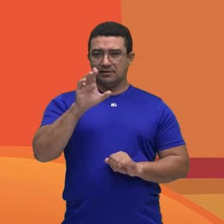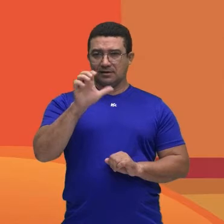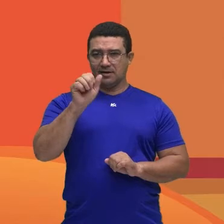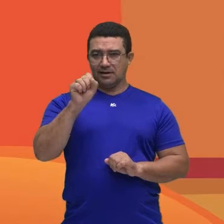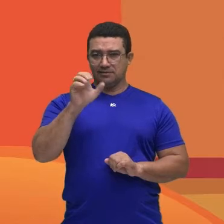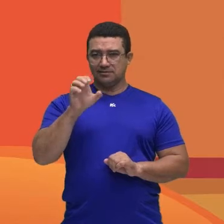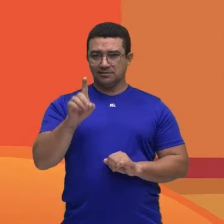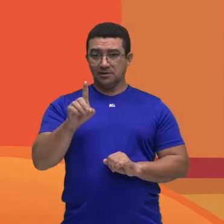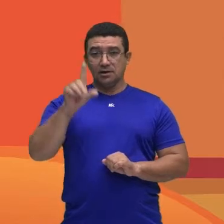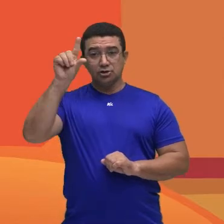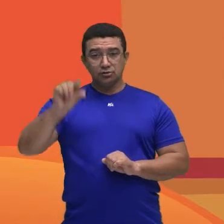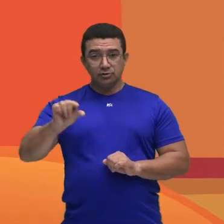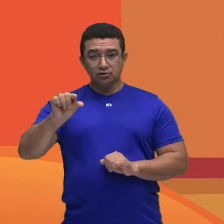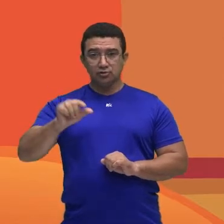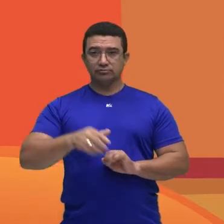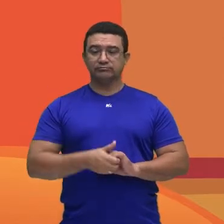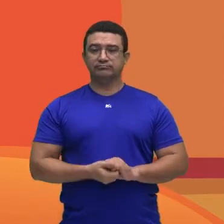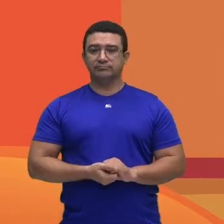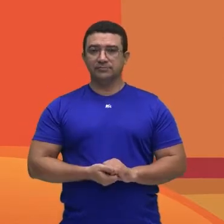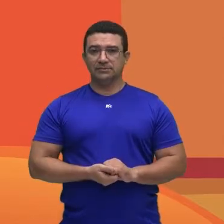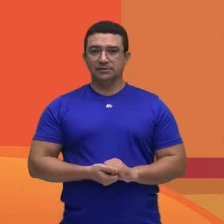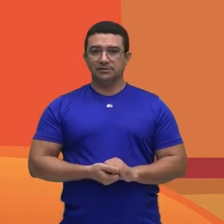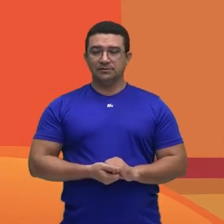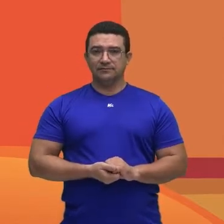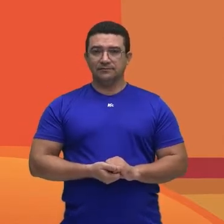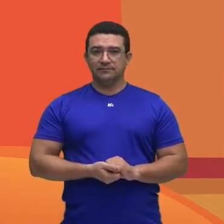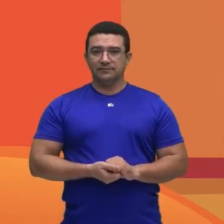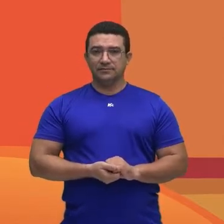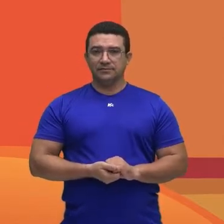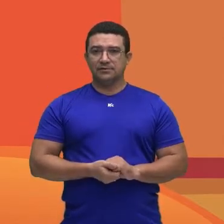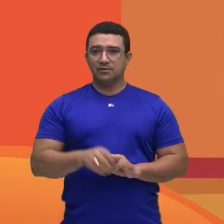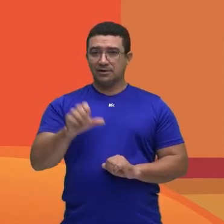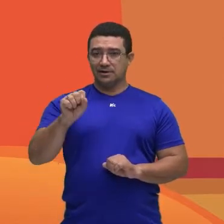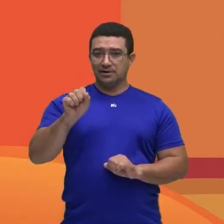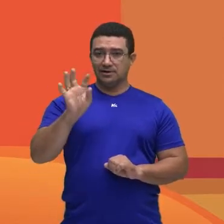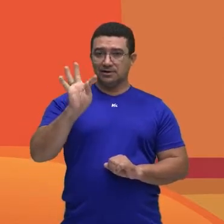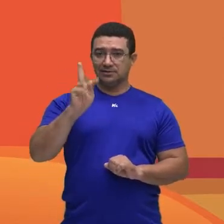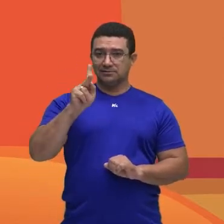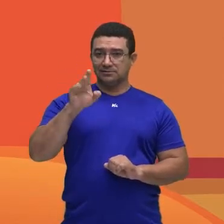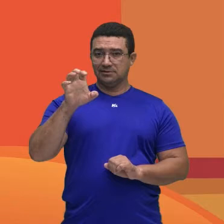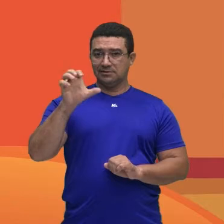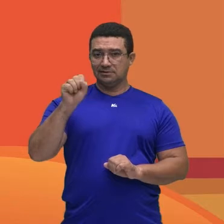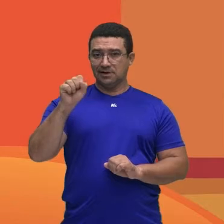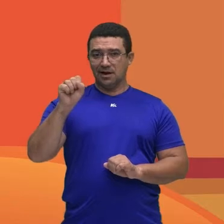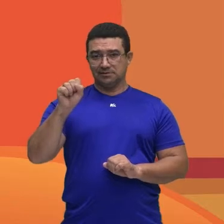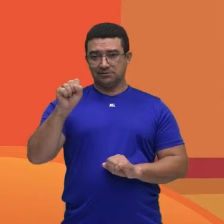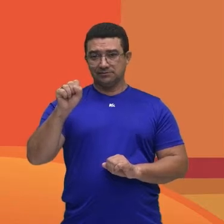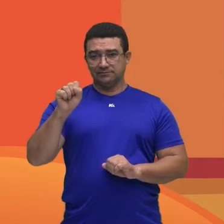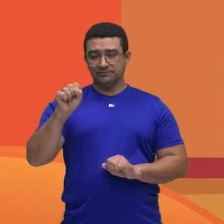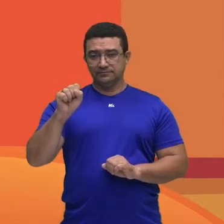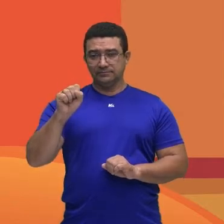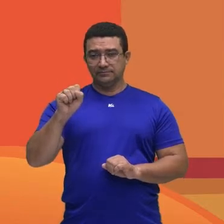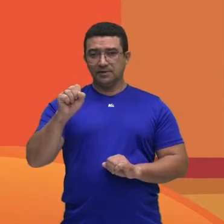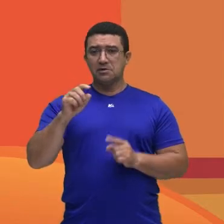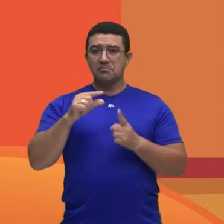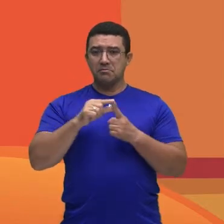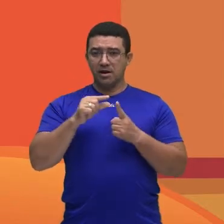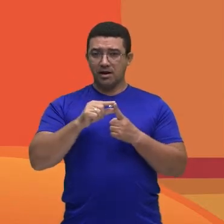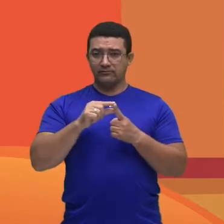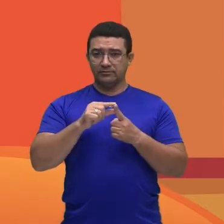The stress levels. Então essa palavra stress vocês já estão acostumados a ver, não é? Stress